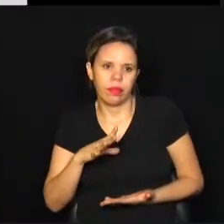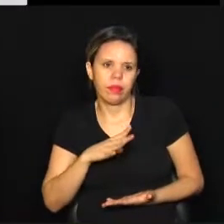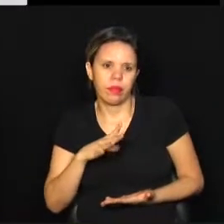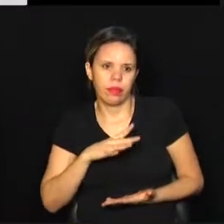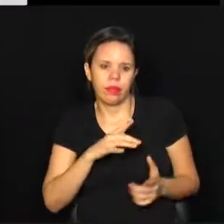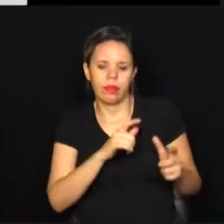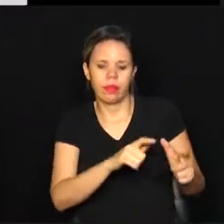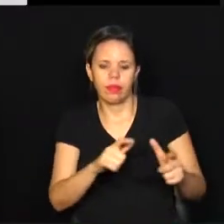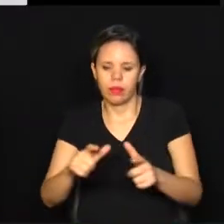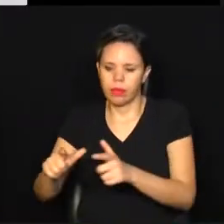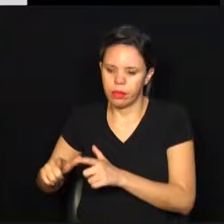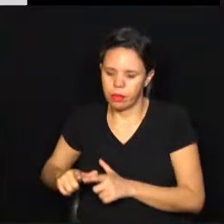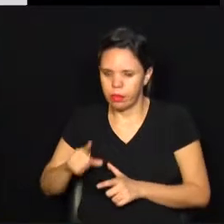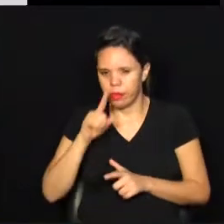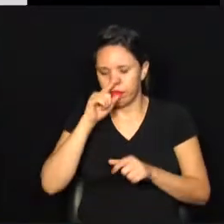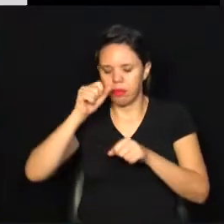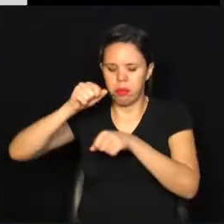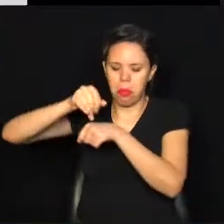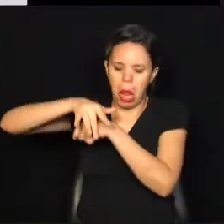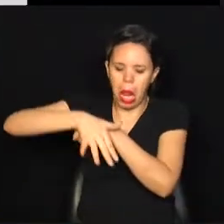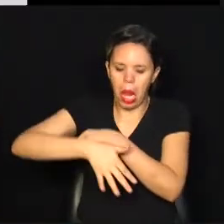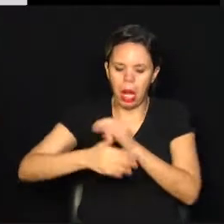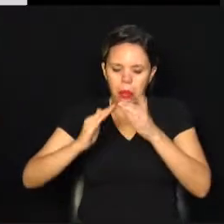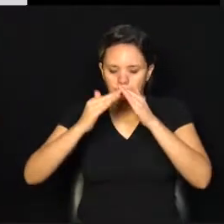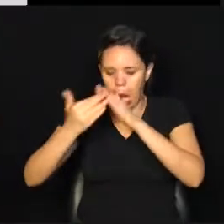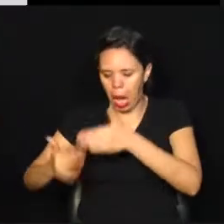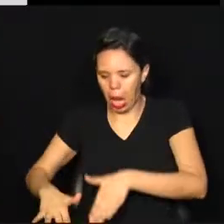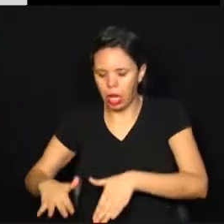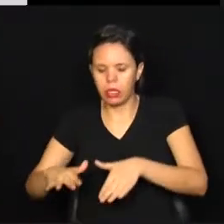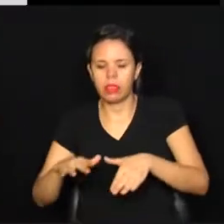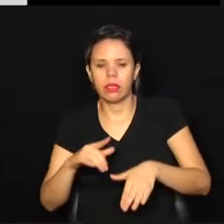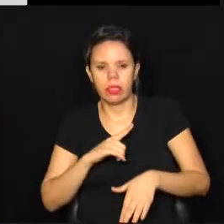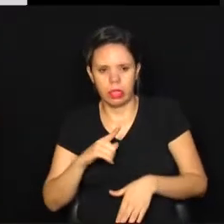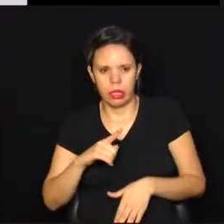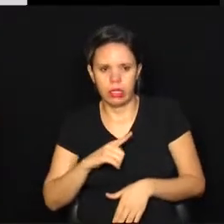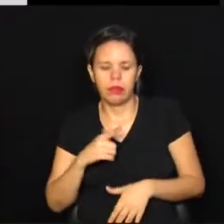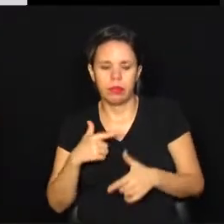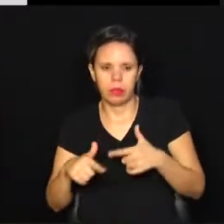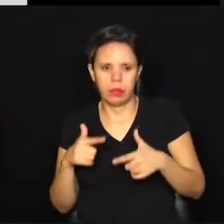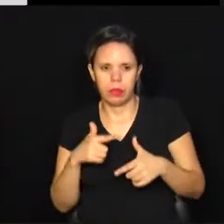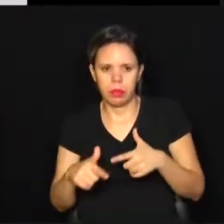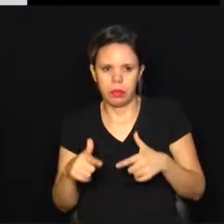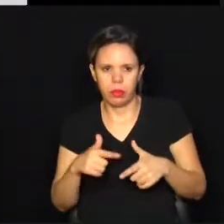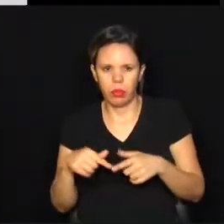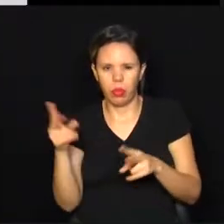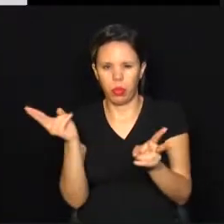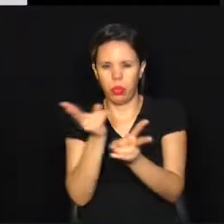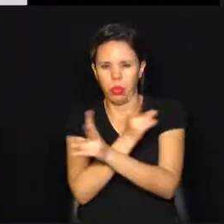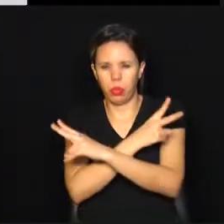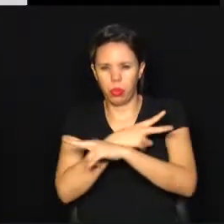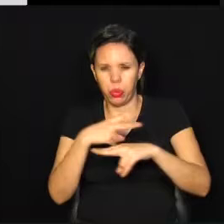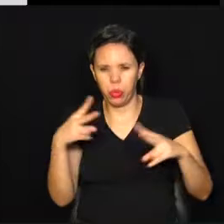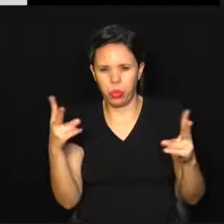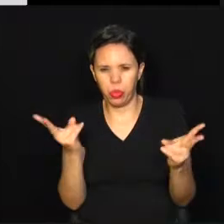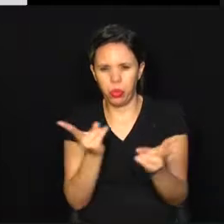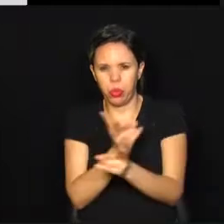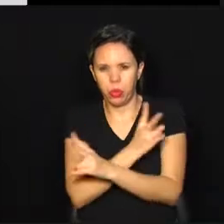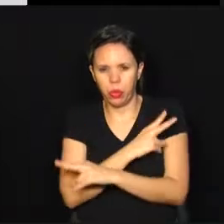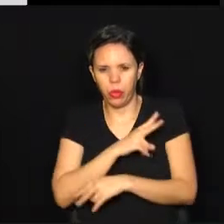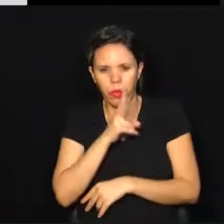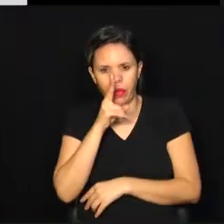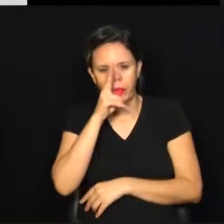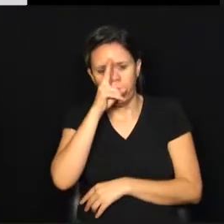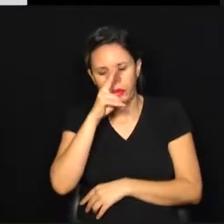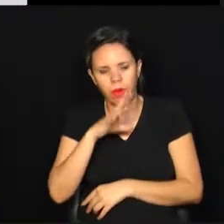áreas de risco, de deslizamento, né? Nós temos o problema com ventos muito fortes na nossa cidade,